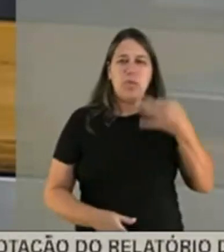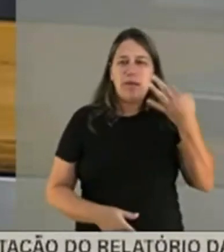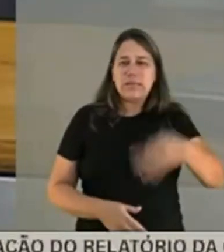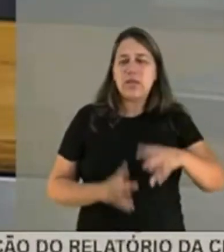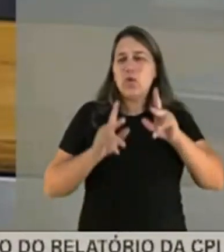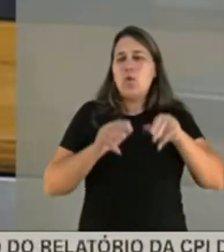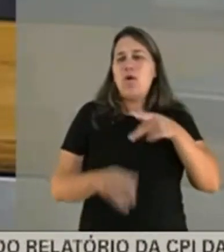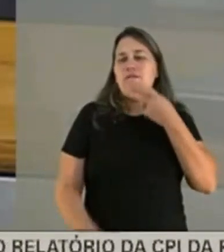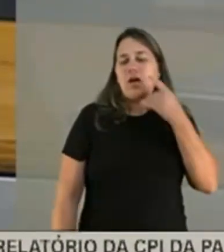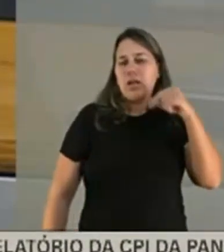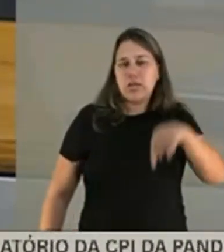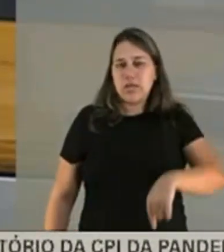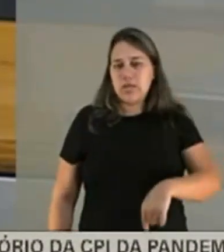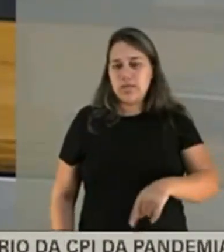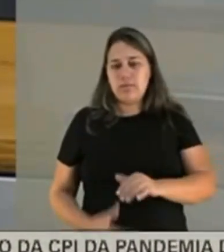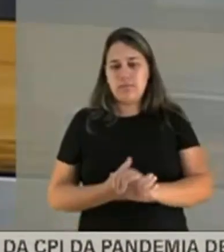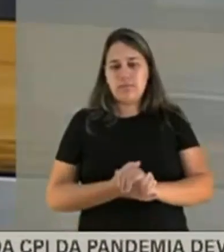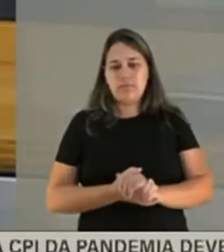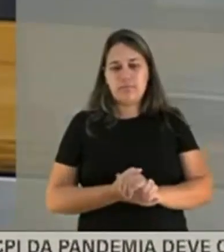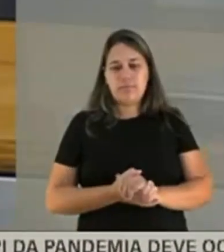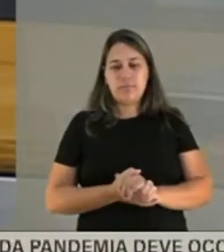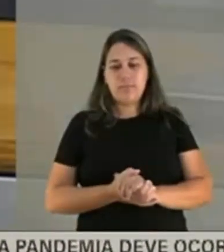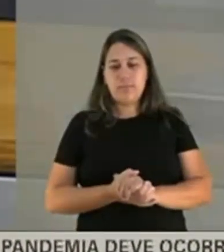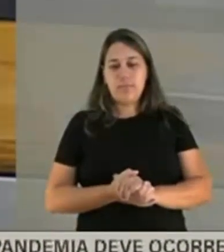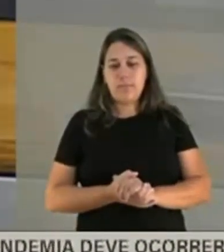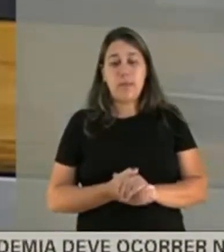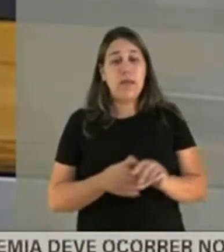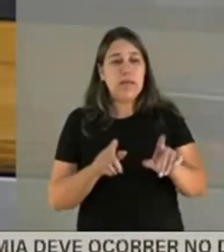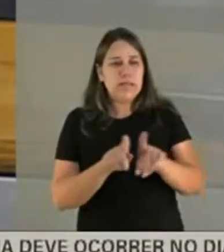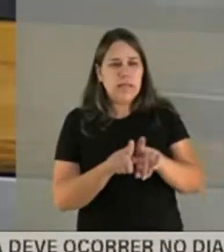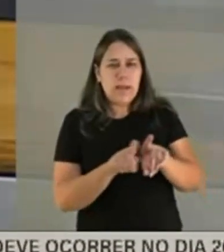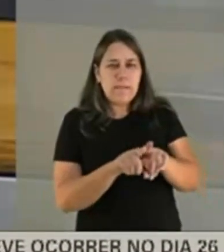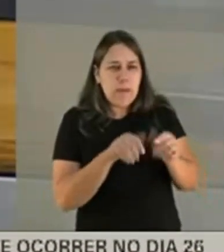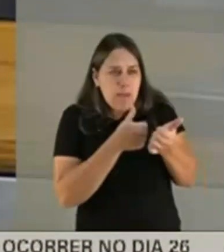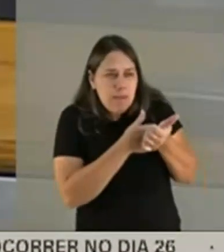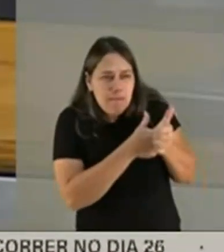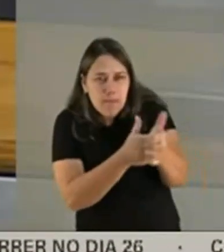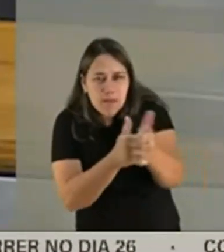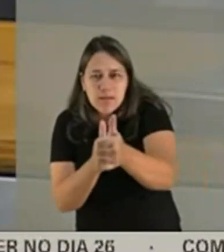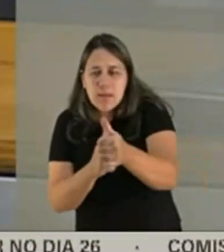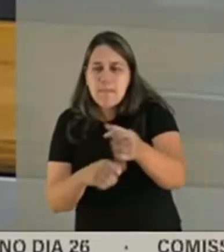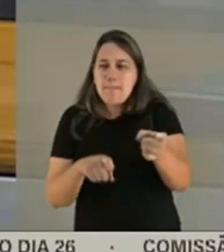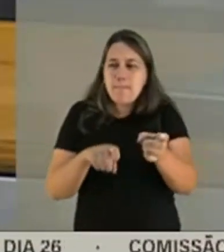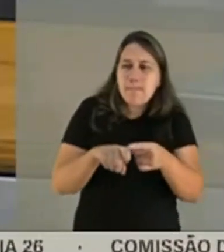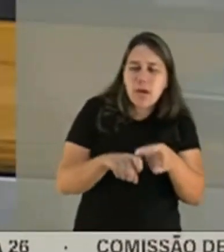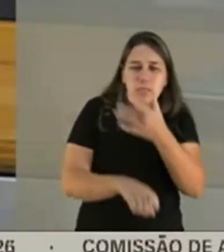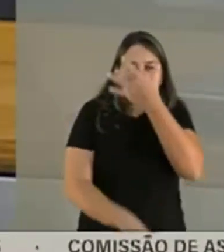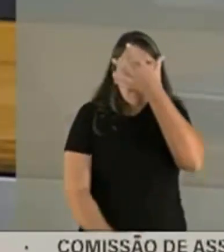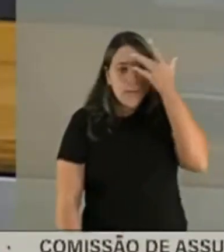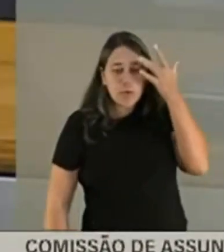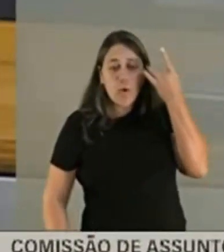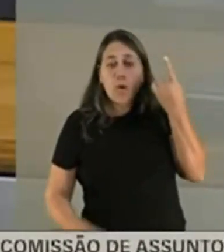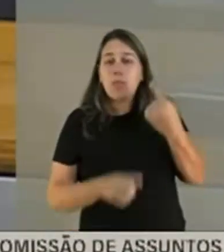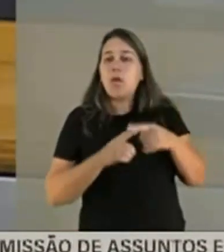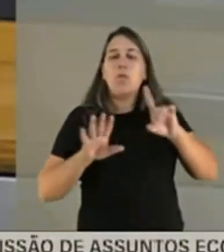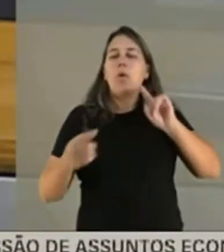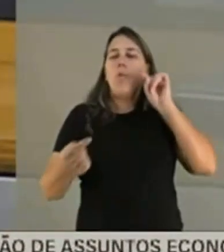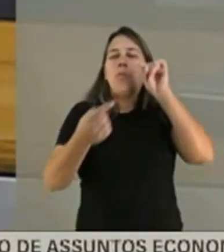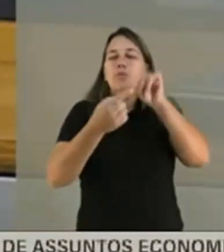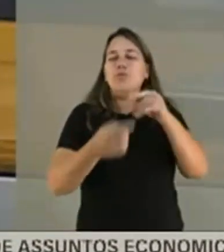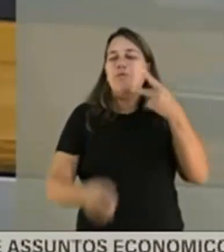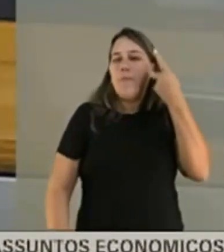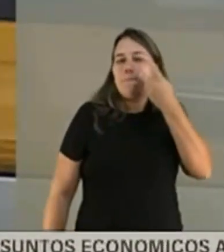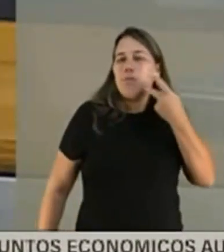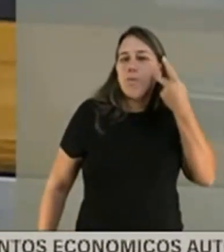vendo aqui, inoportunos, e perseguir médicos e pessoas, sobretudo por motivações